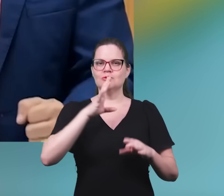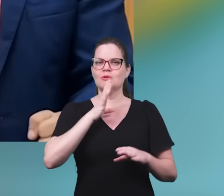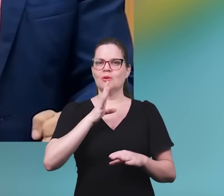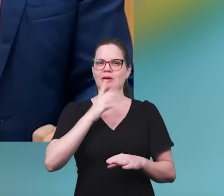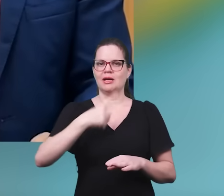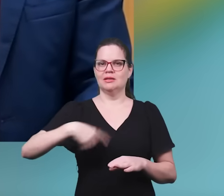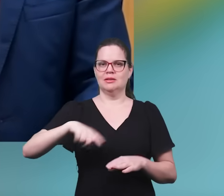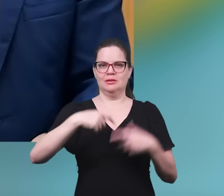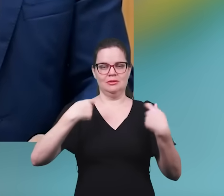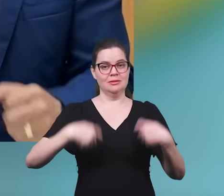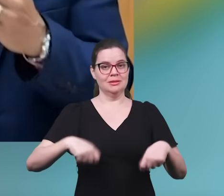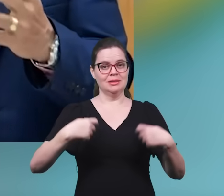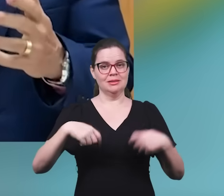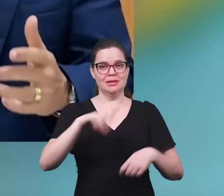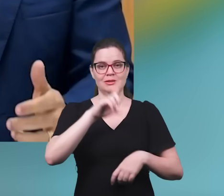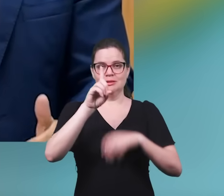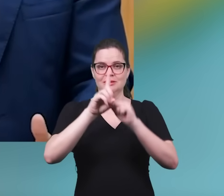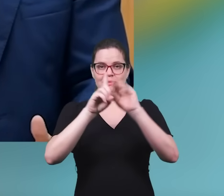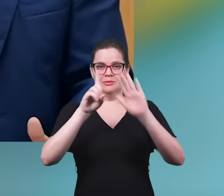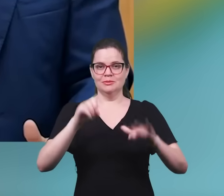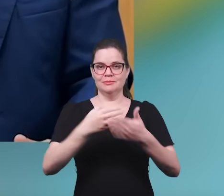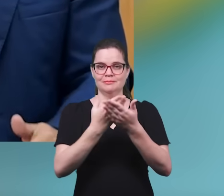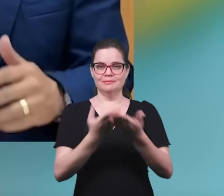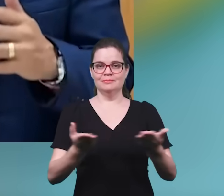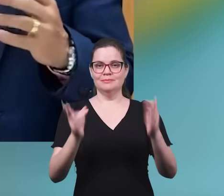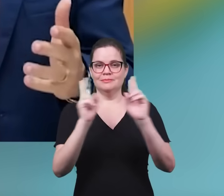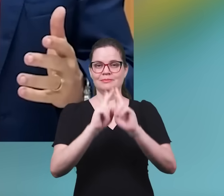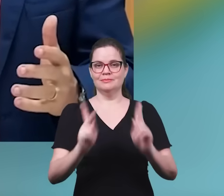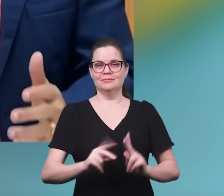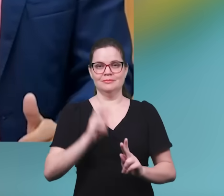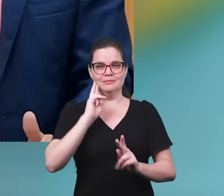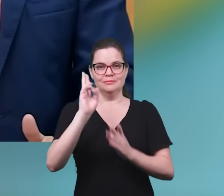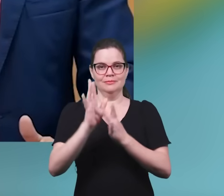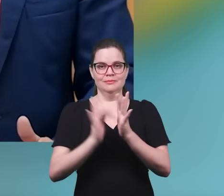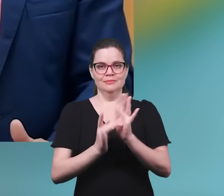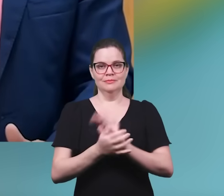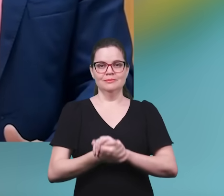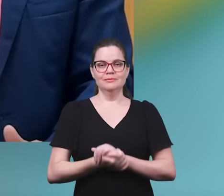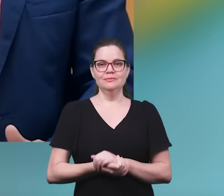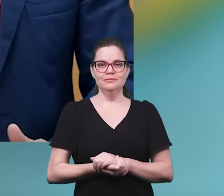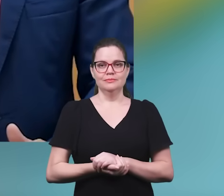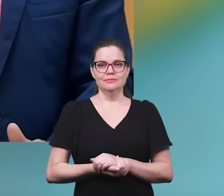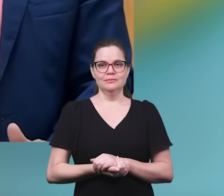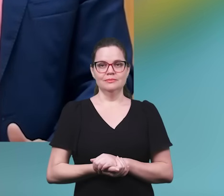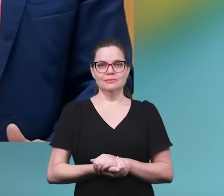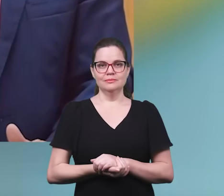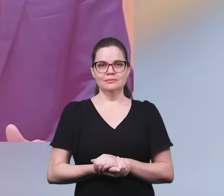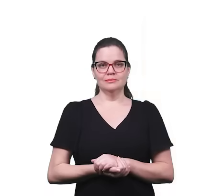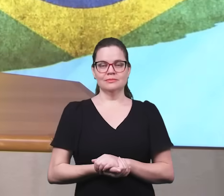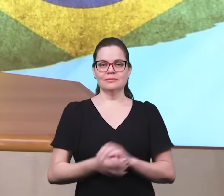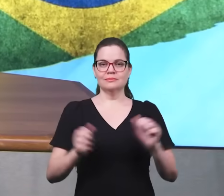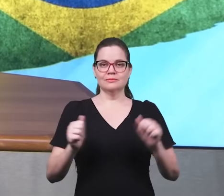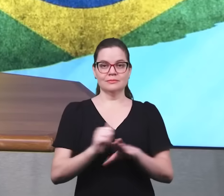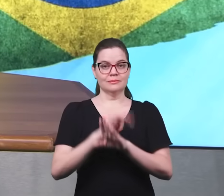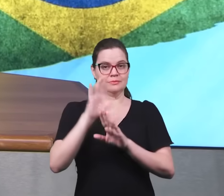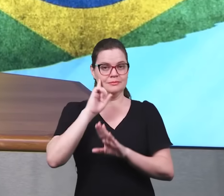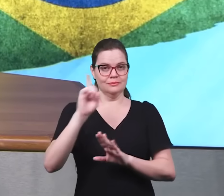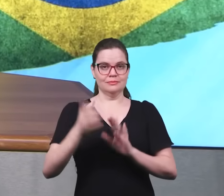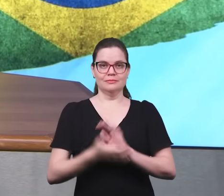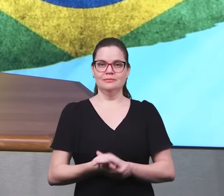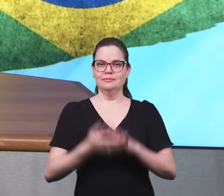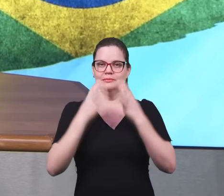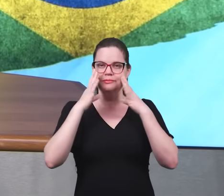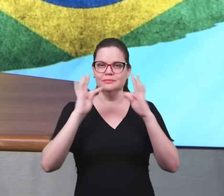nossas necessidades. Que Deus nos abençoe. Desejamos a todos a paz do Senhor Jesus. Glória a